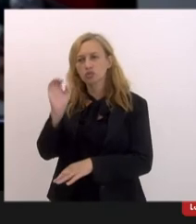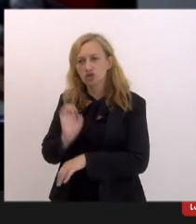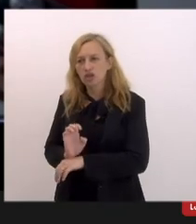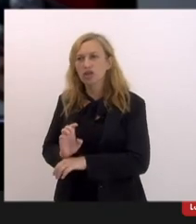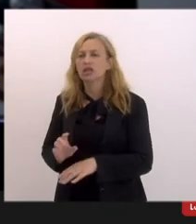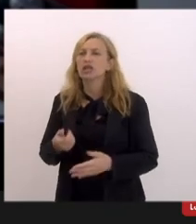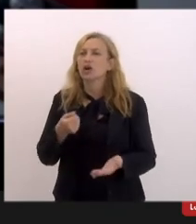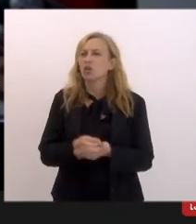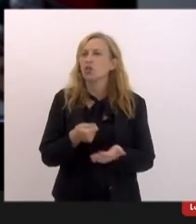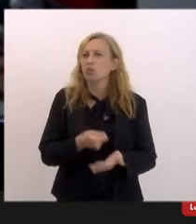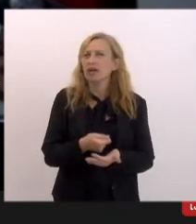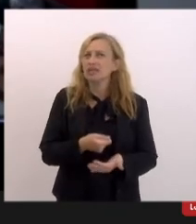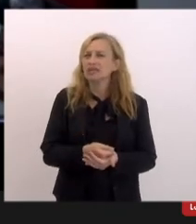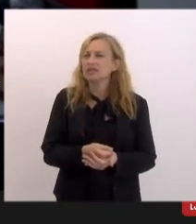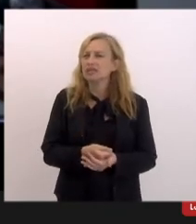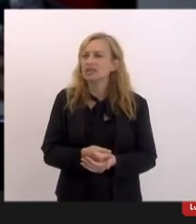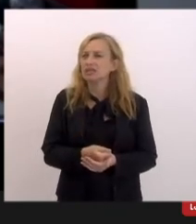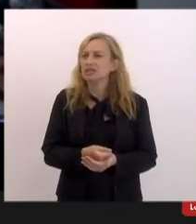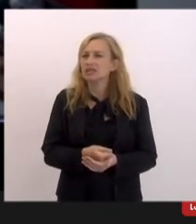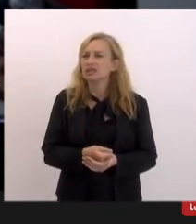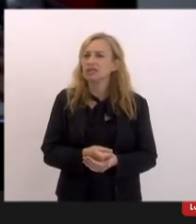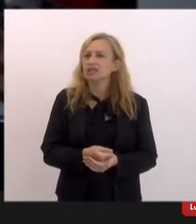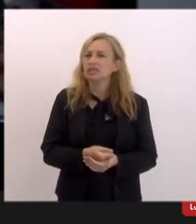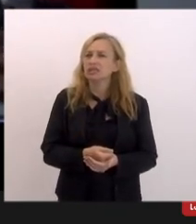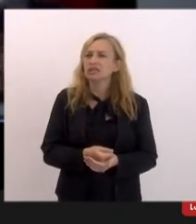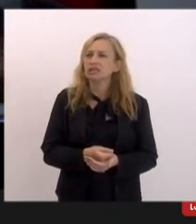à cobrança de